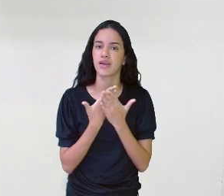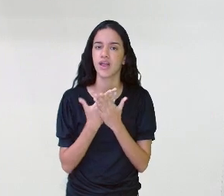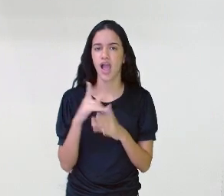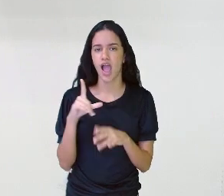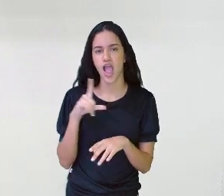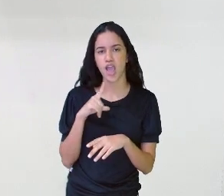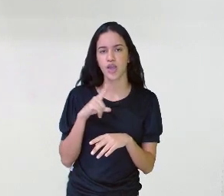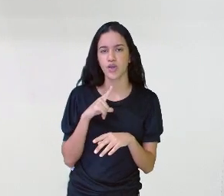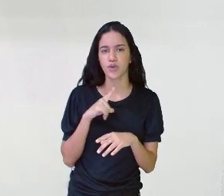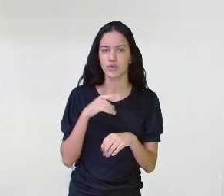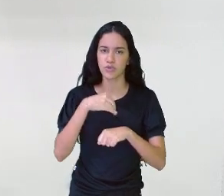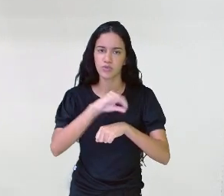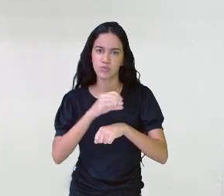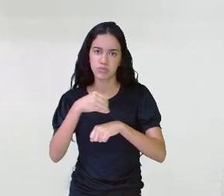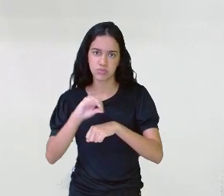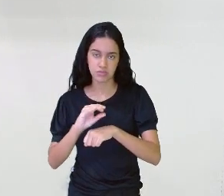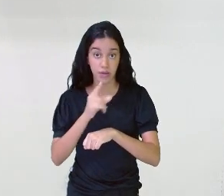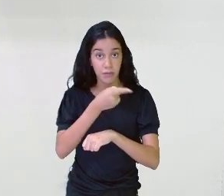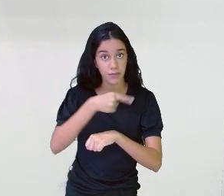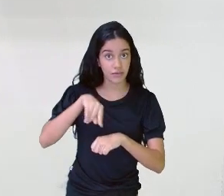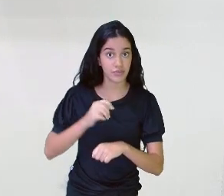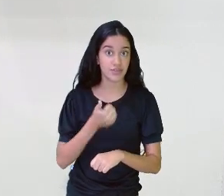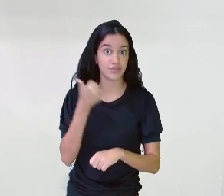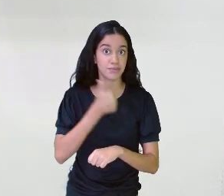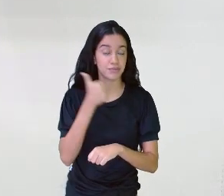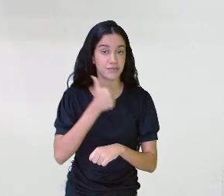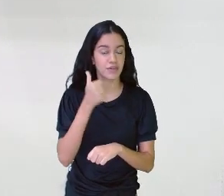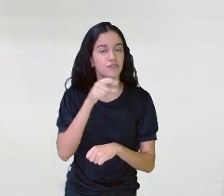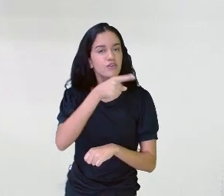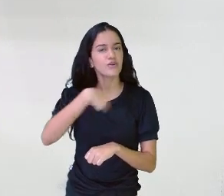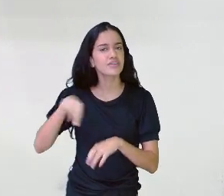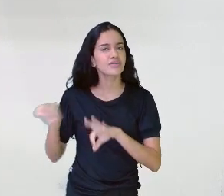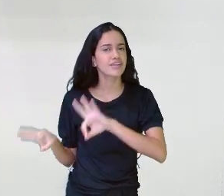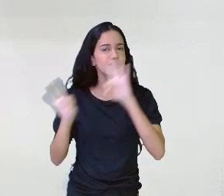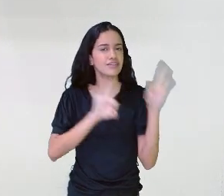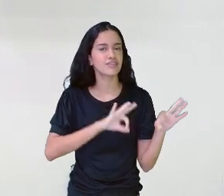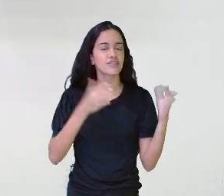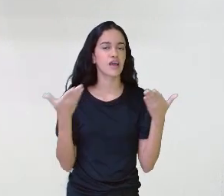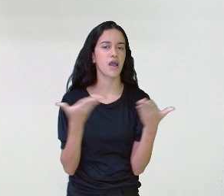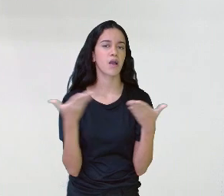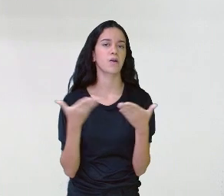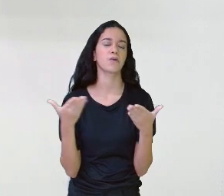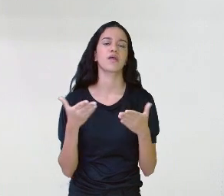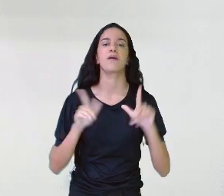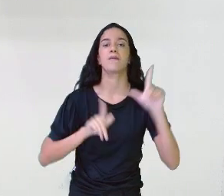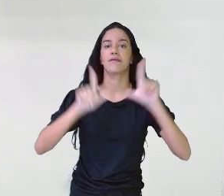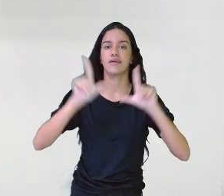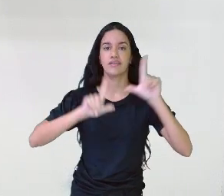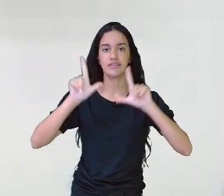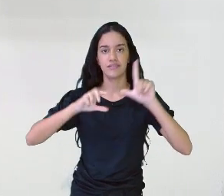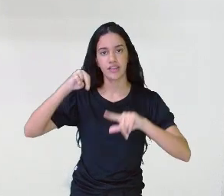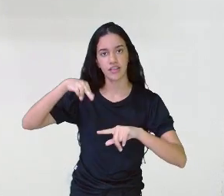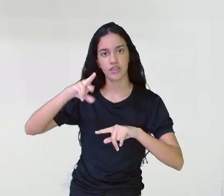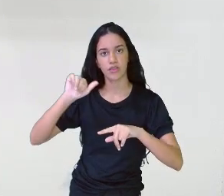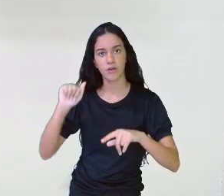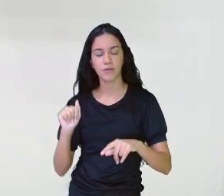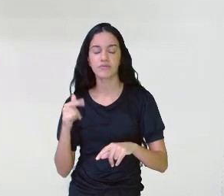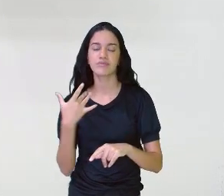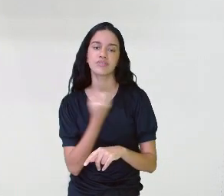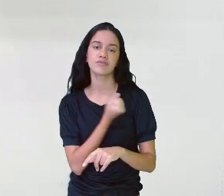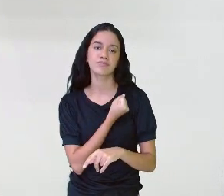alguns recadinhos para vocês. Primeiramente, você que está me assistindo agora pela TV Nova Nordeste,